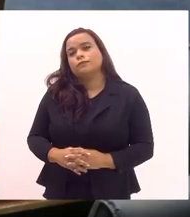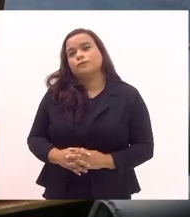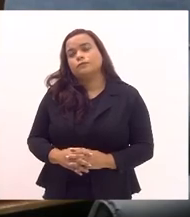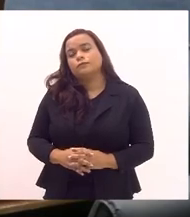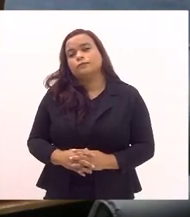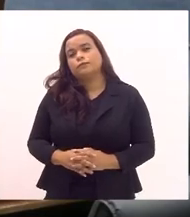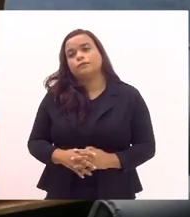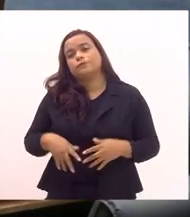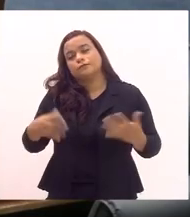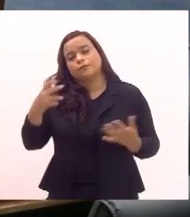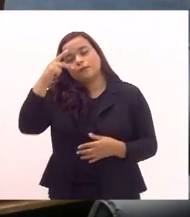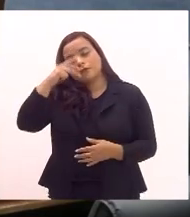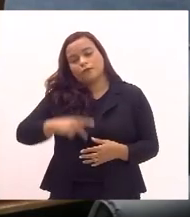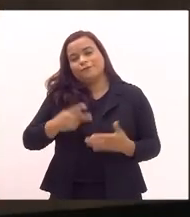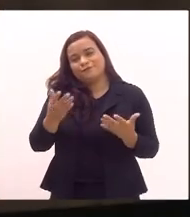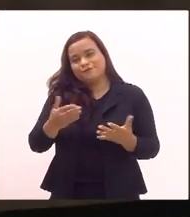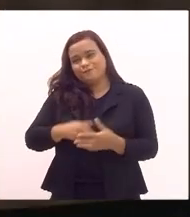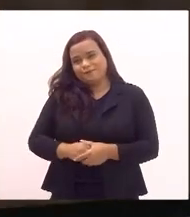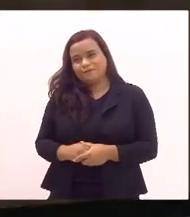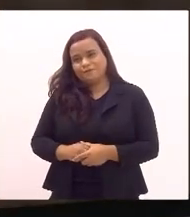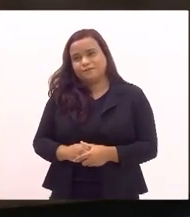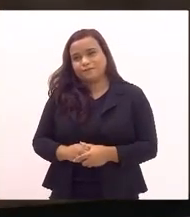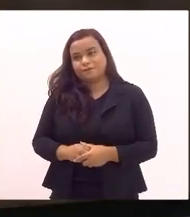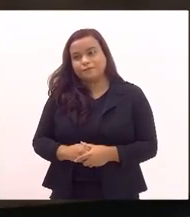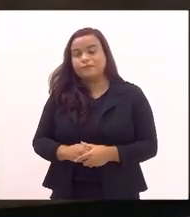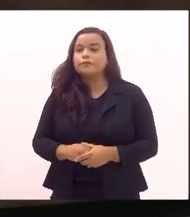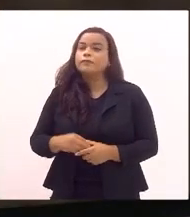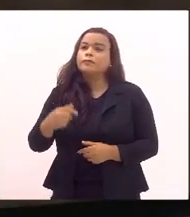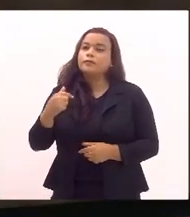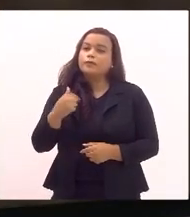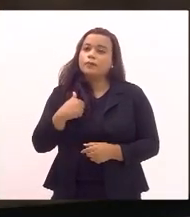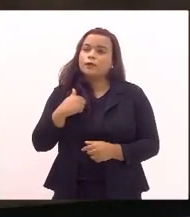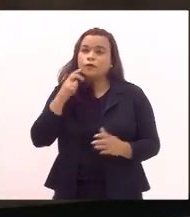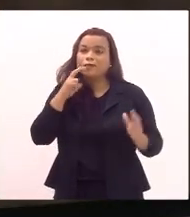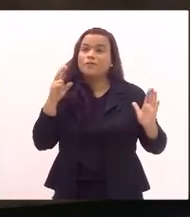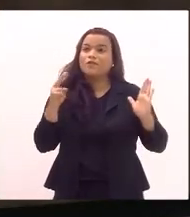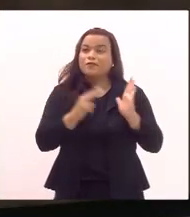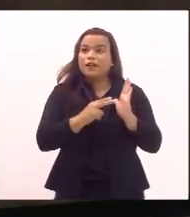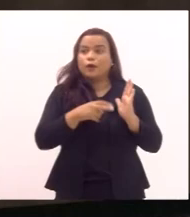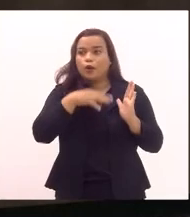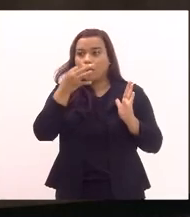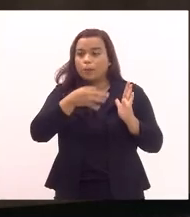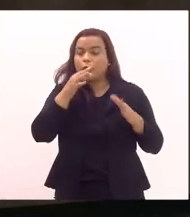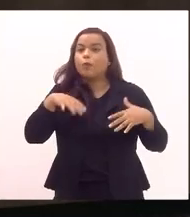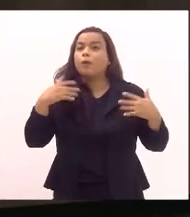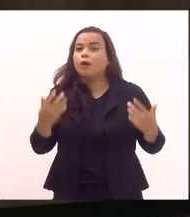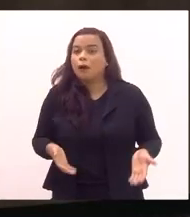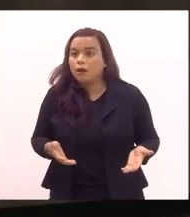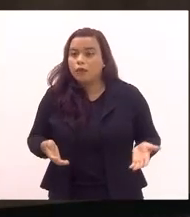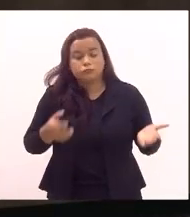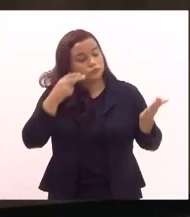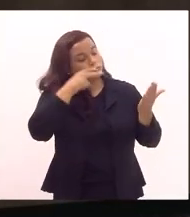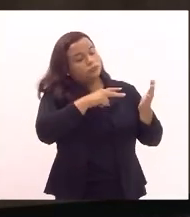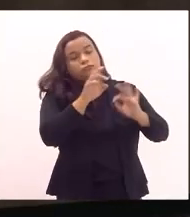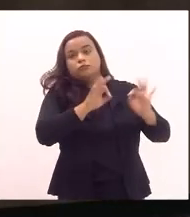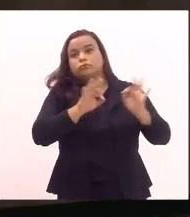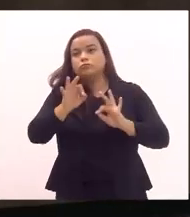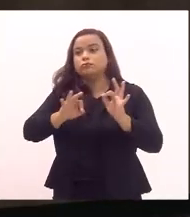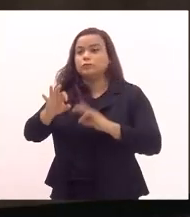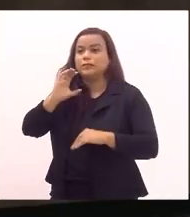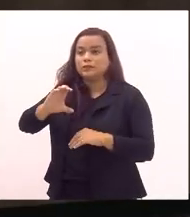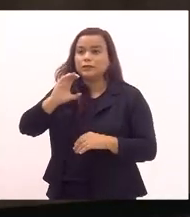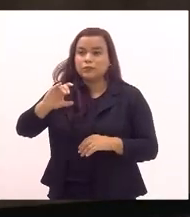a que horas Dash eu fui ver qual era o parecer elaborado pela